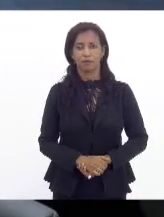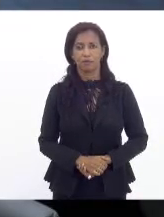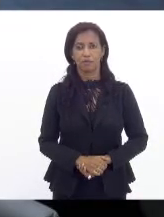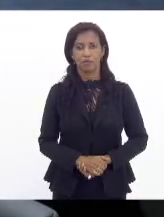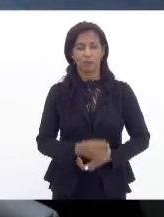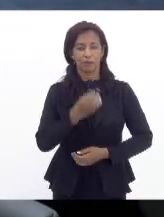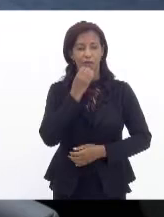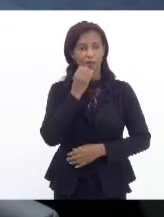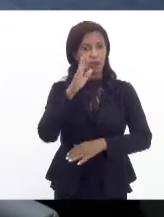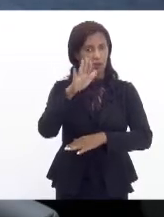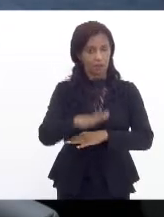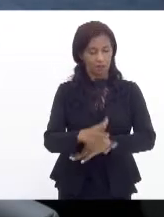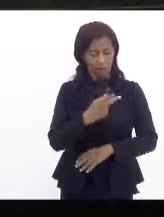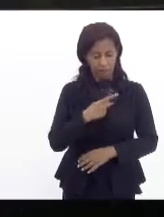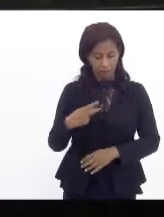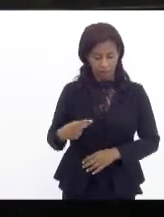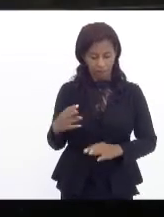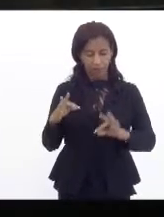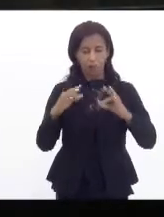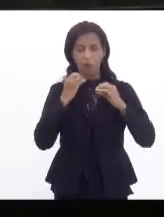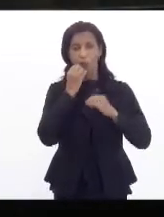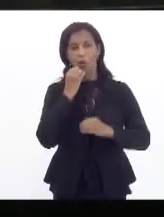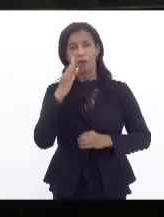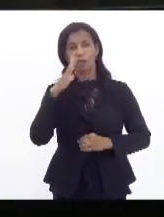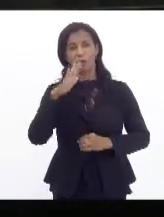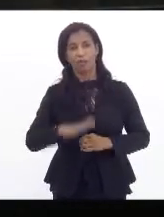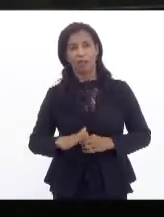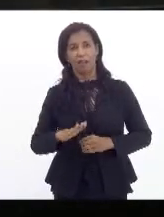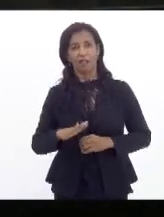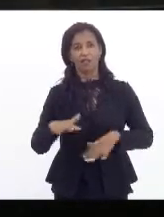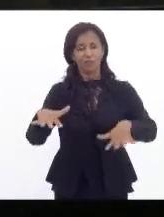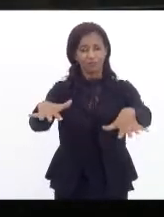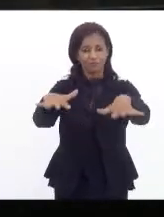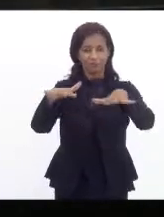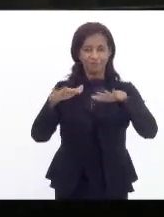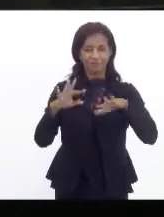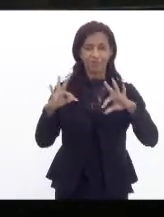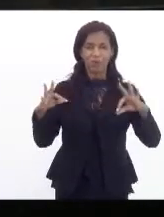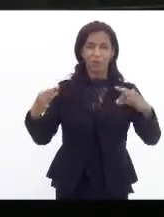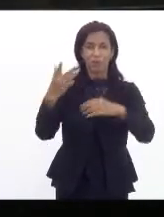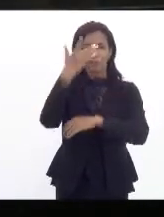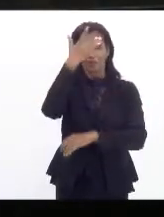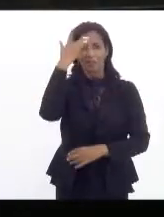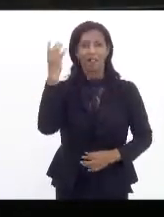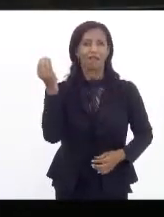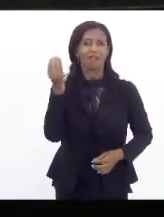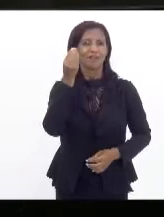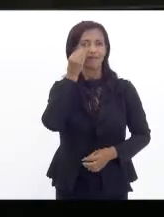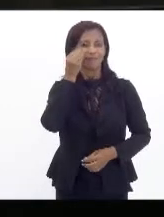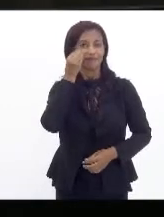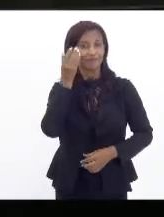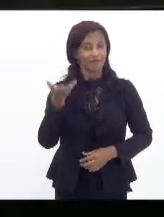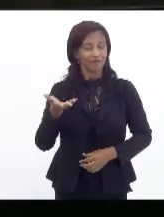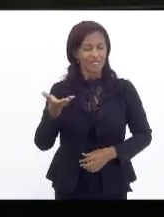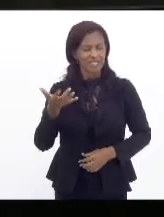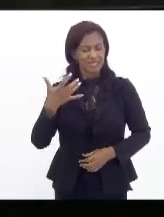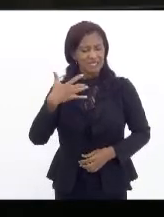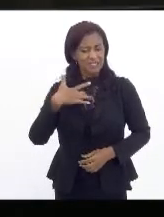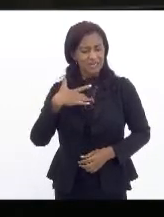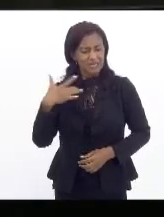Boa tarde, presidente. Boa tarde, plenário, senhoras e senhores telespectadores. Eu me senti